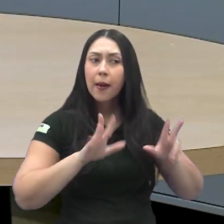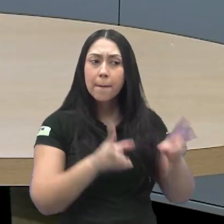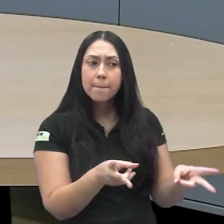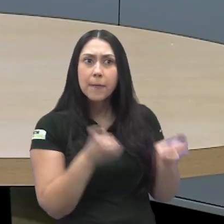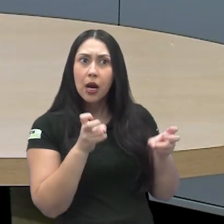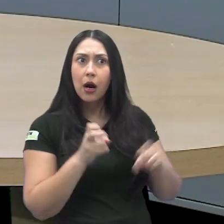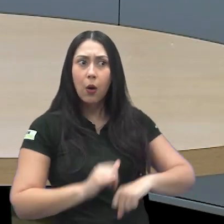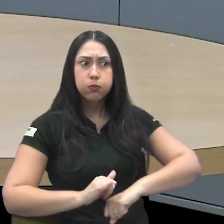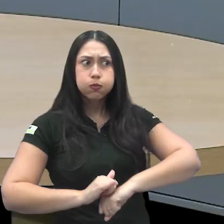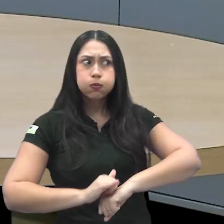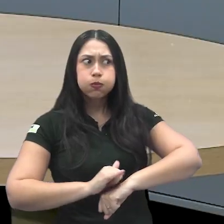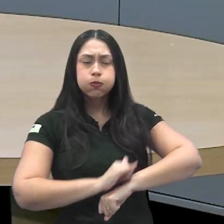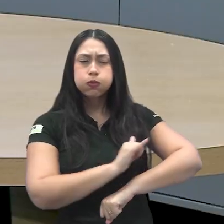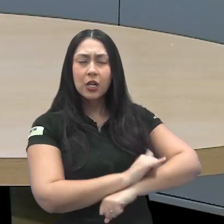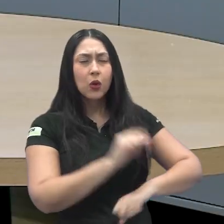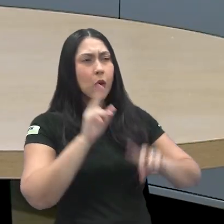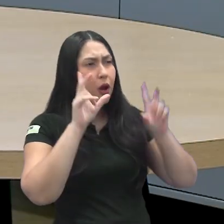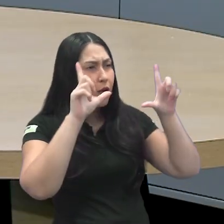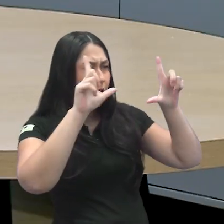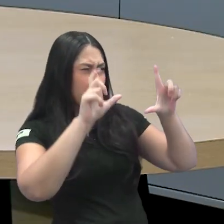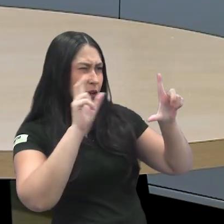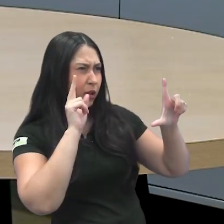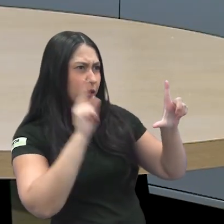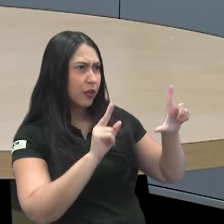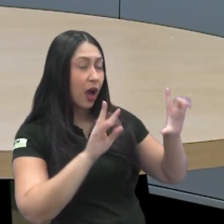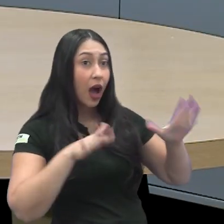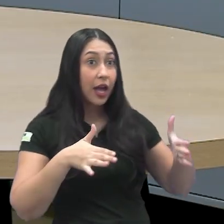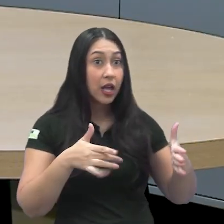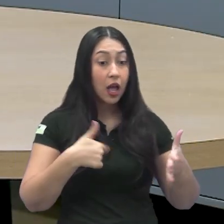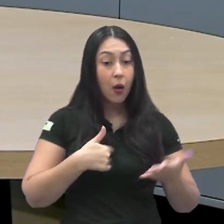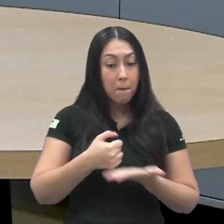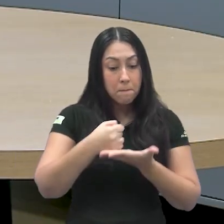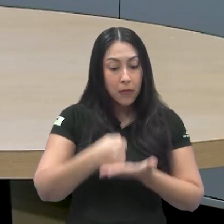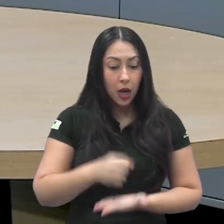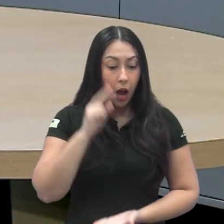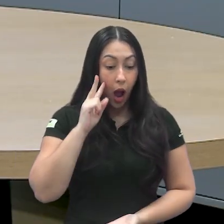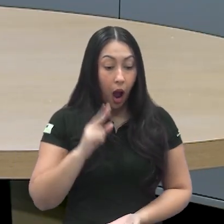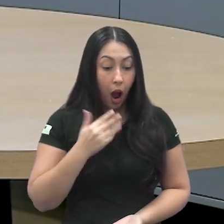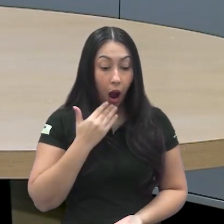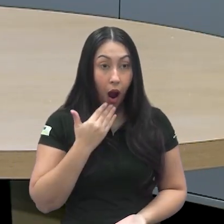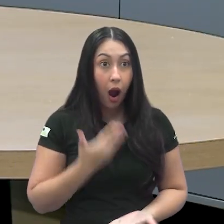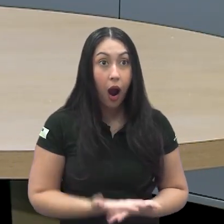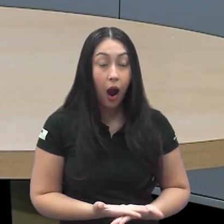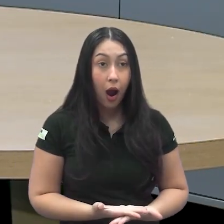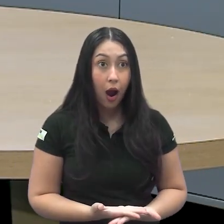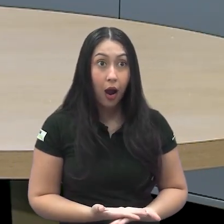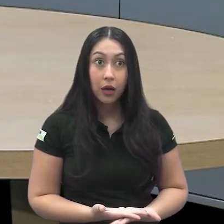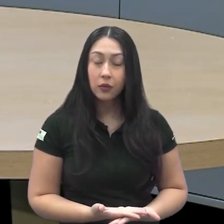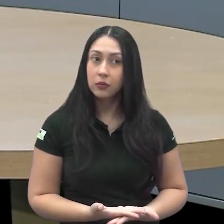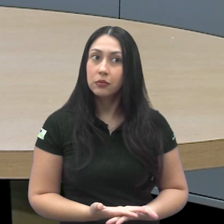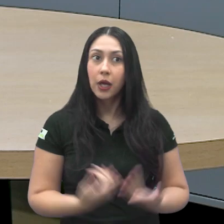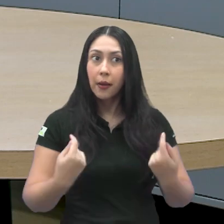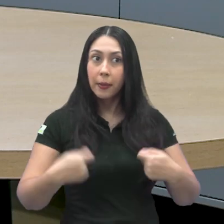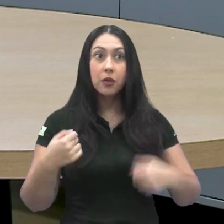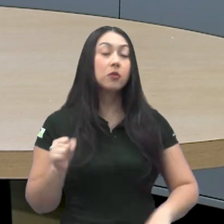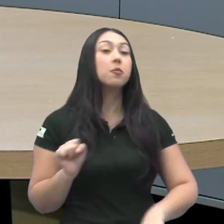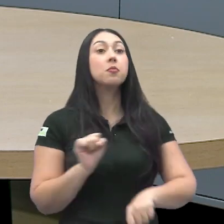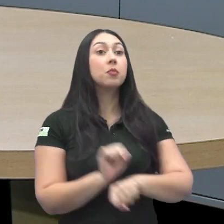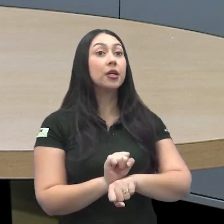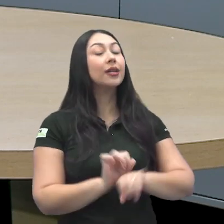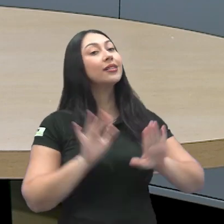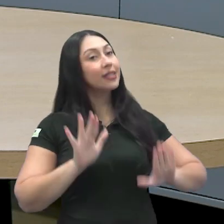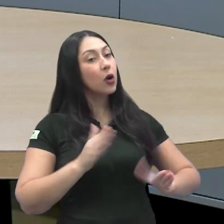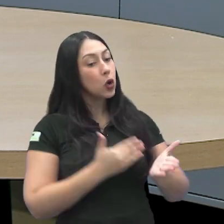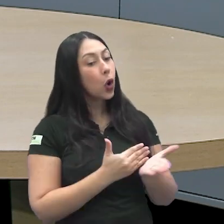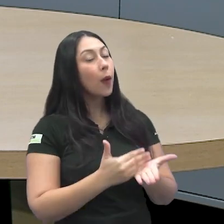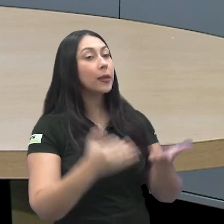E eu comecei a perceber que eu tava ganhando peso por fotos. Quando eu pesei na balança e vi que era uma coisa assustadora assim, eu falei, nossa, eu preciso parar.